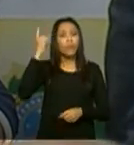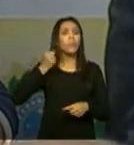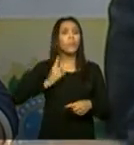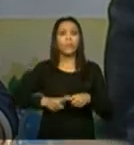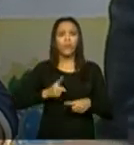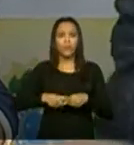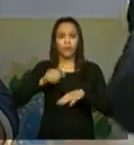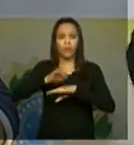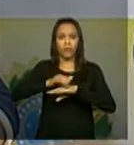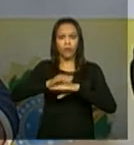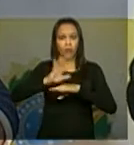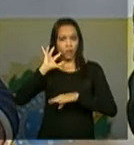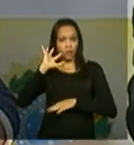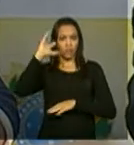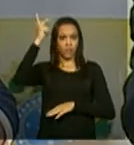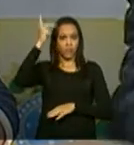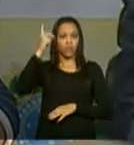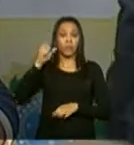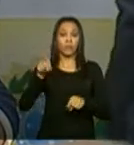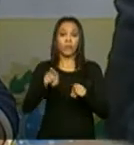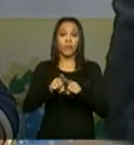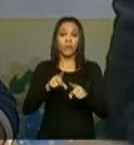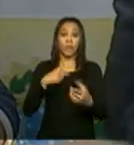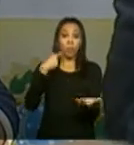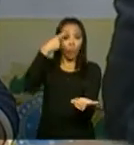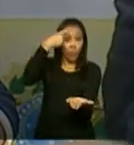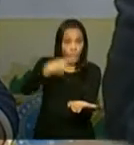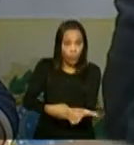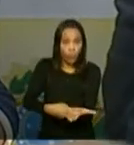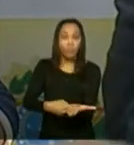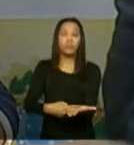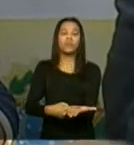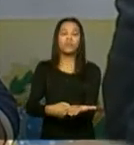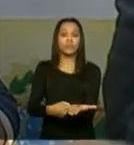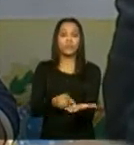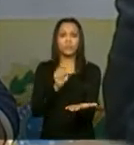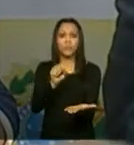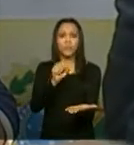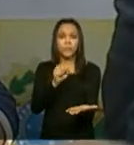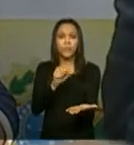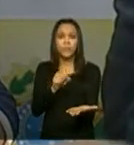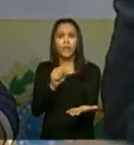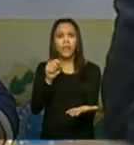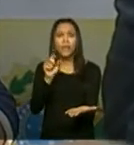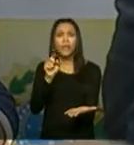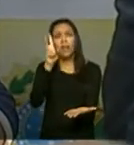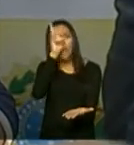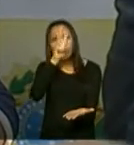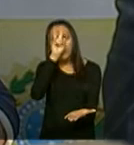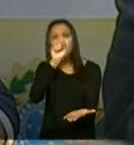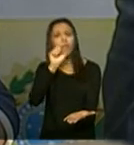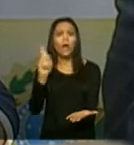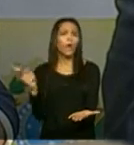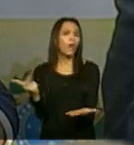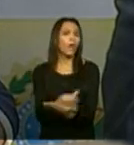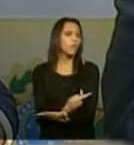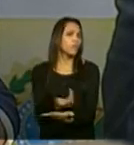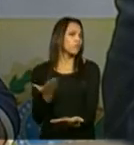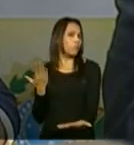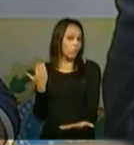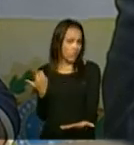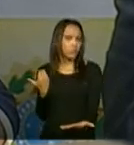e o compromisso com relação ao resgate da memória e da verdade da justiça nesta